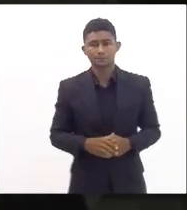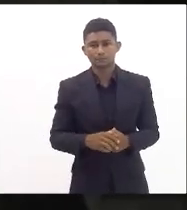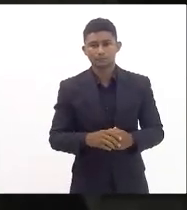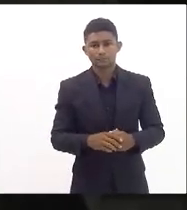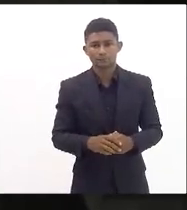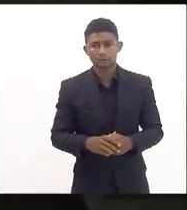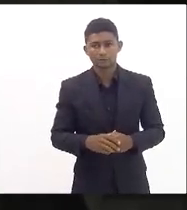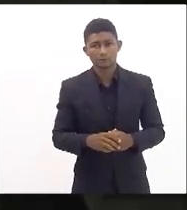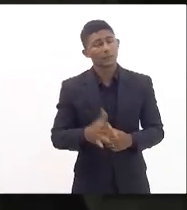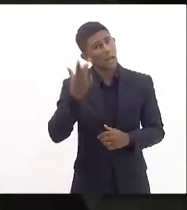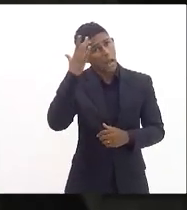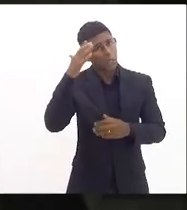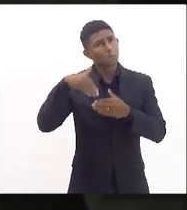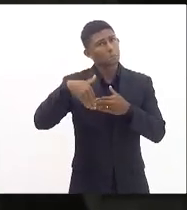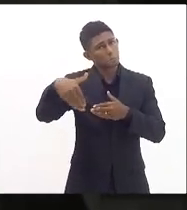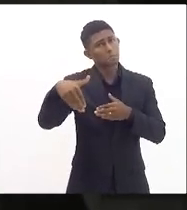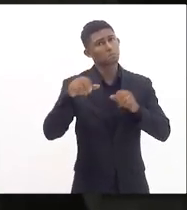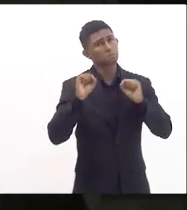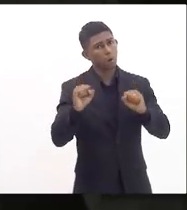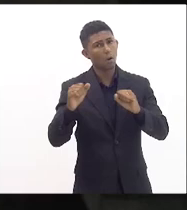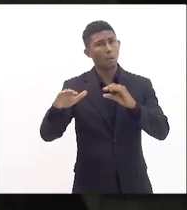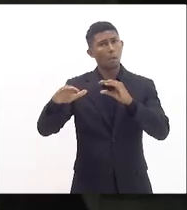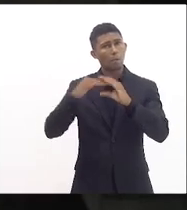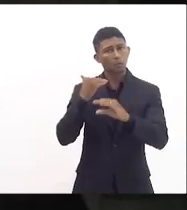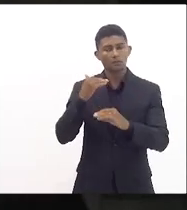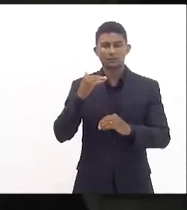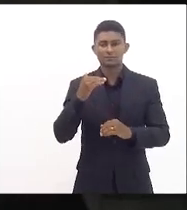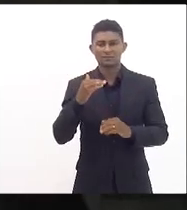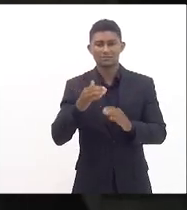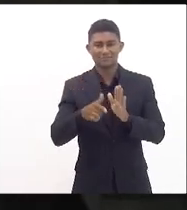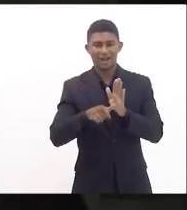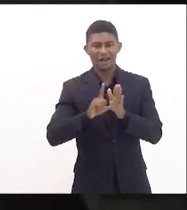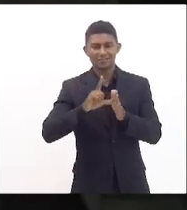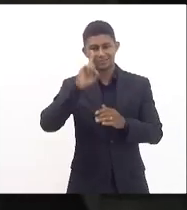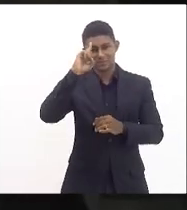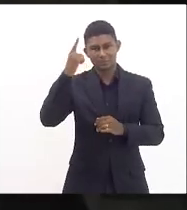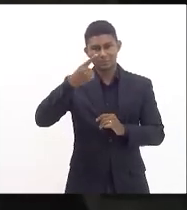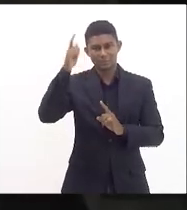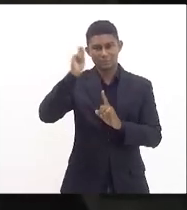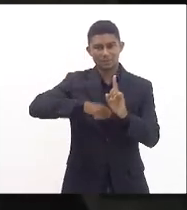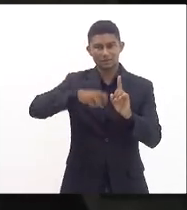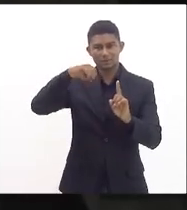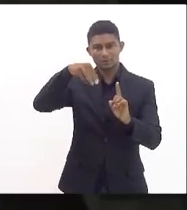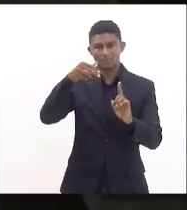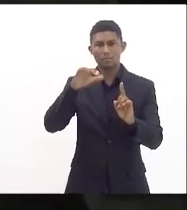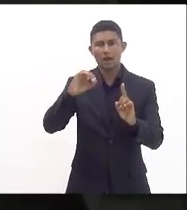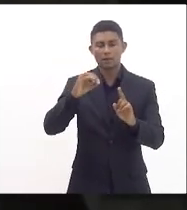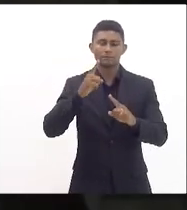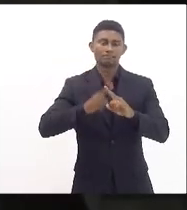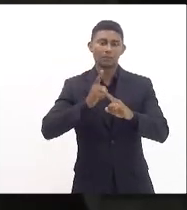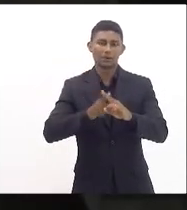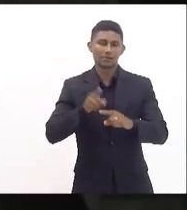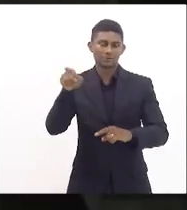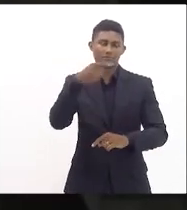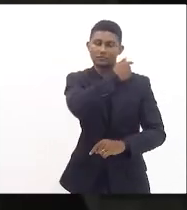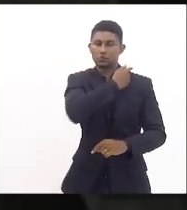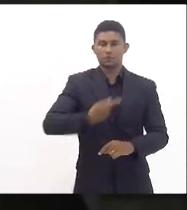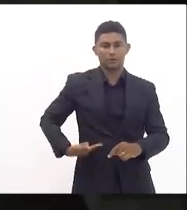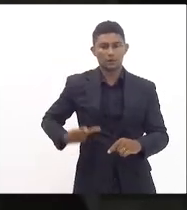Acredito até que chegará às vésperas do 1º de maio, até acredito, porque o governo do